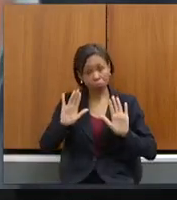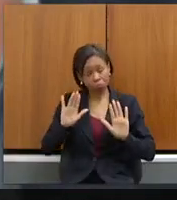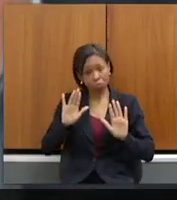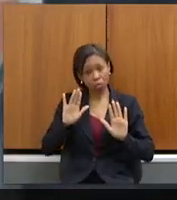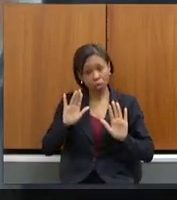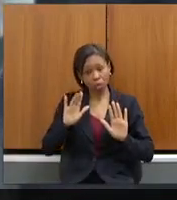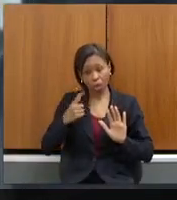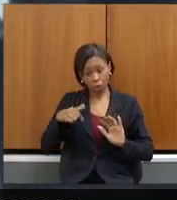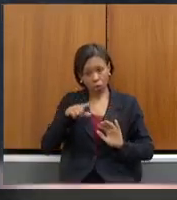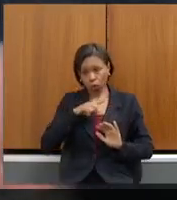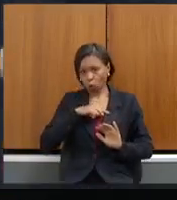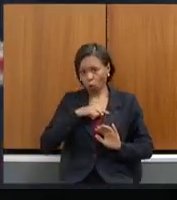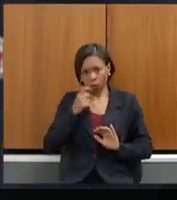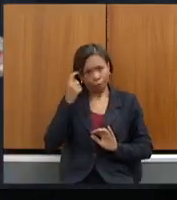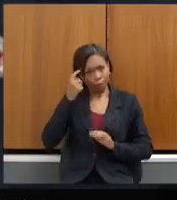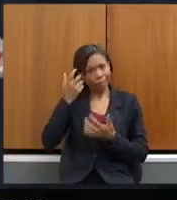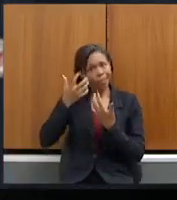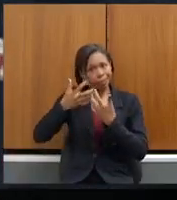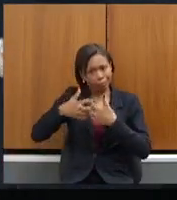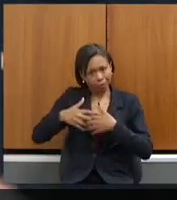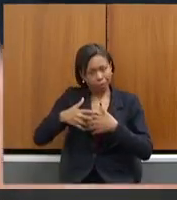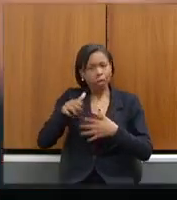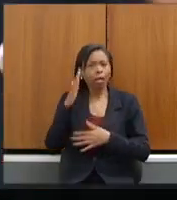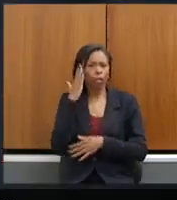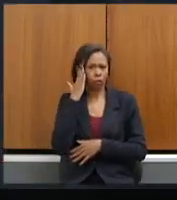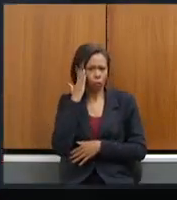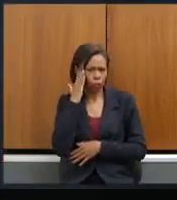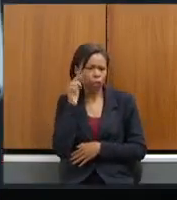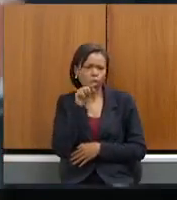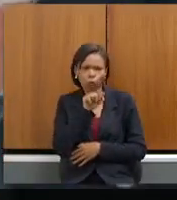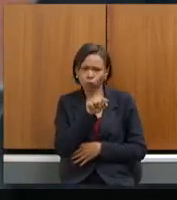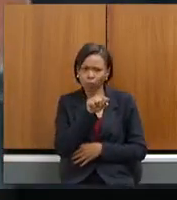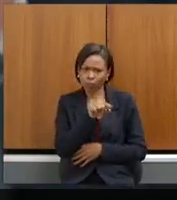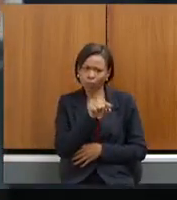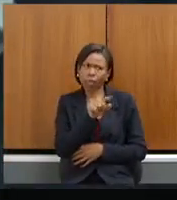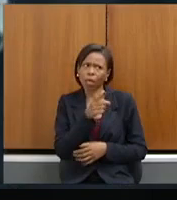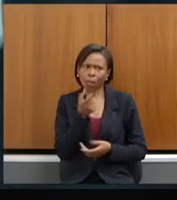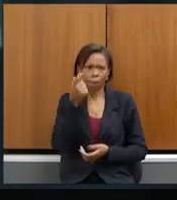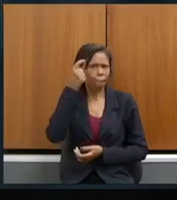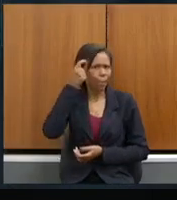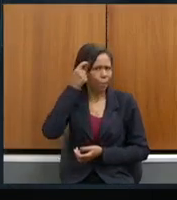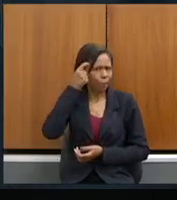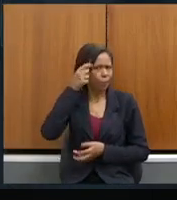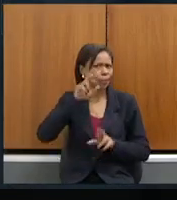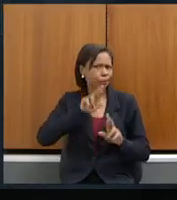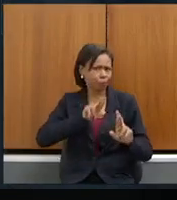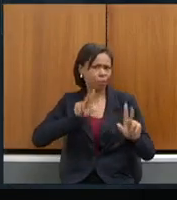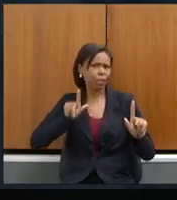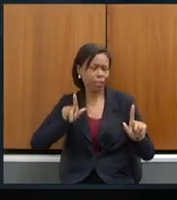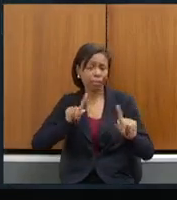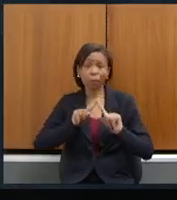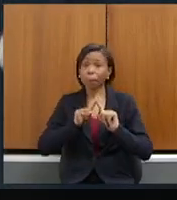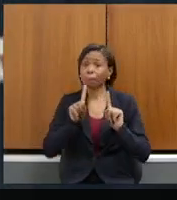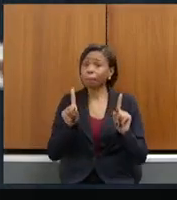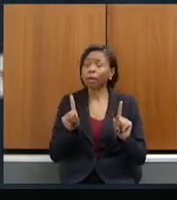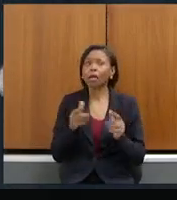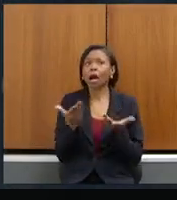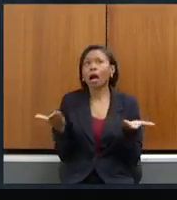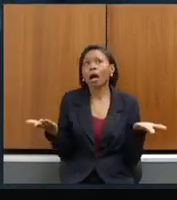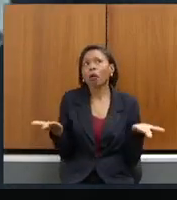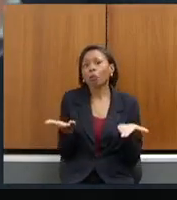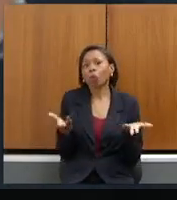é a nossa posição Eu entendo e vossa excelência' tem uma visão diferente né agora com relação às vacinas